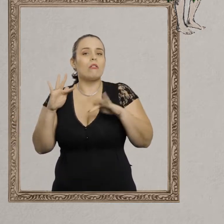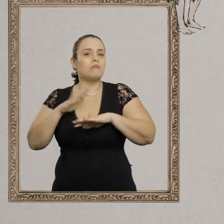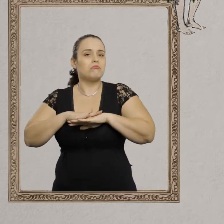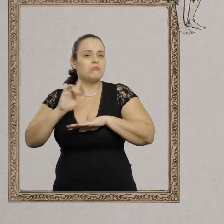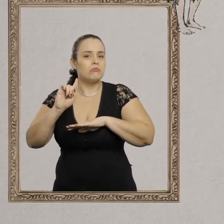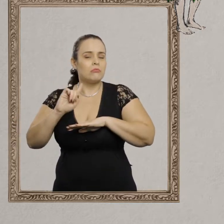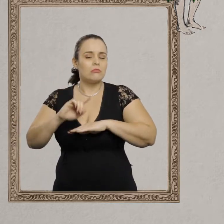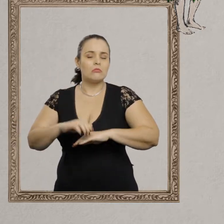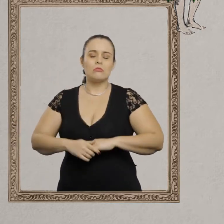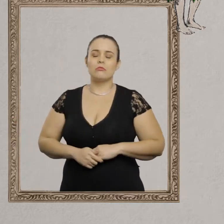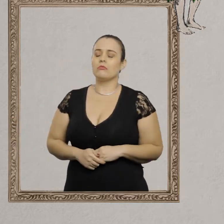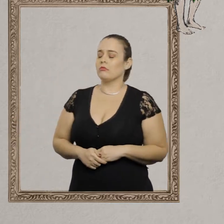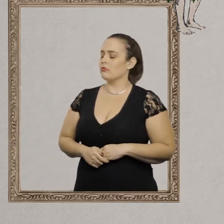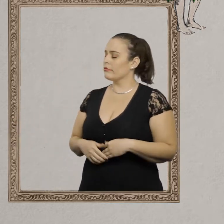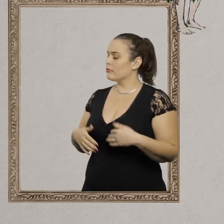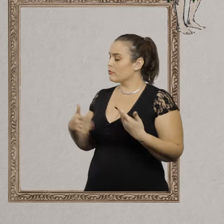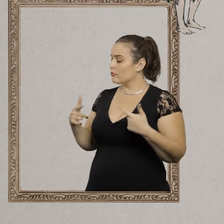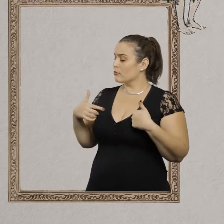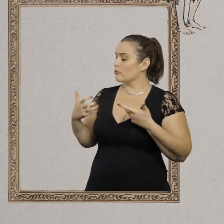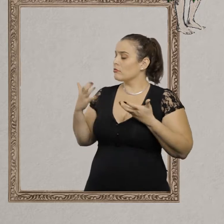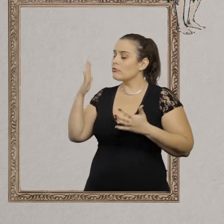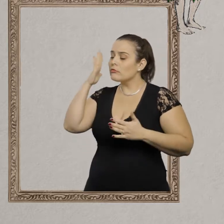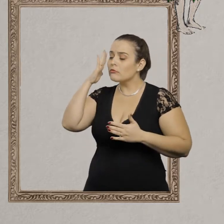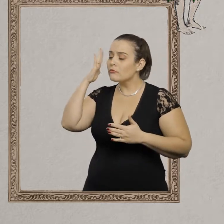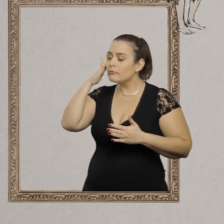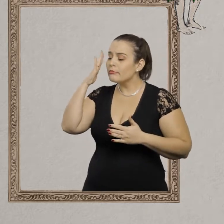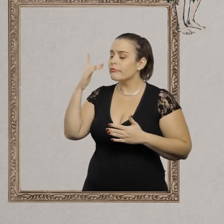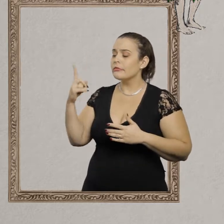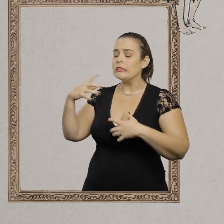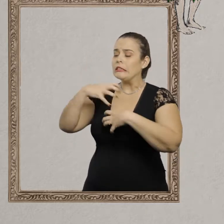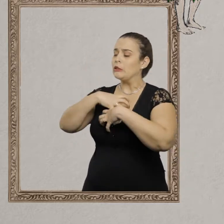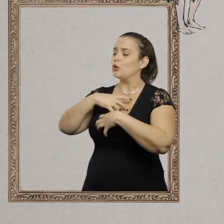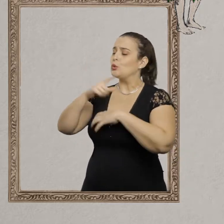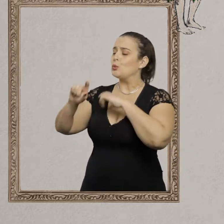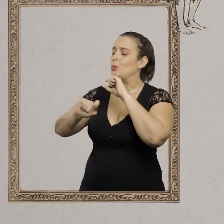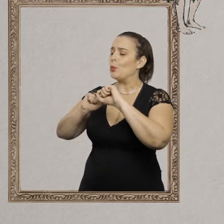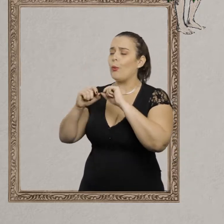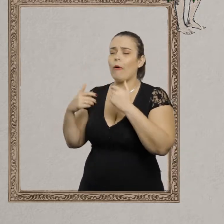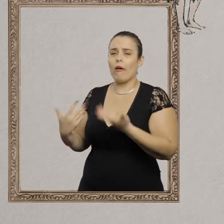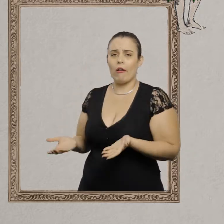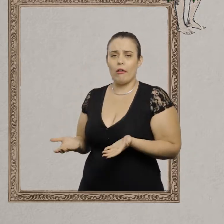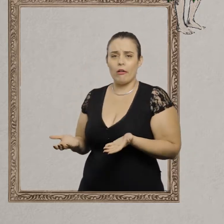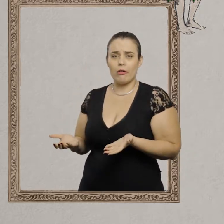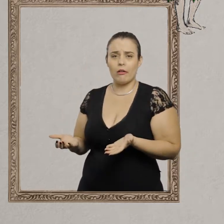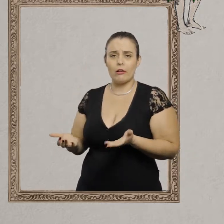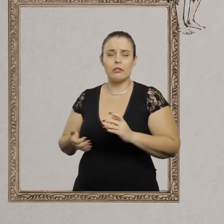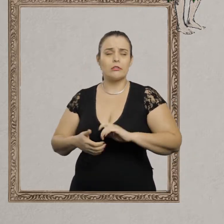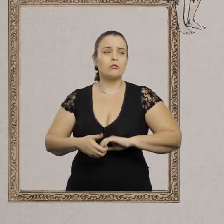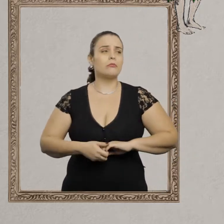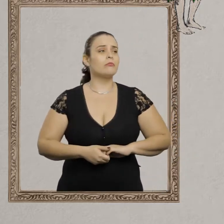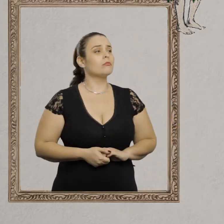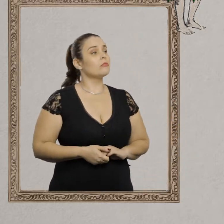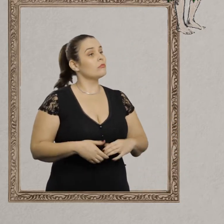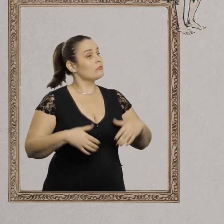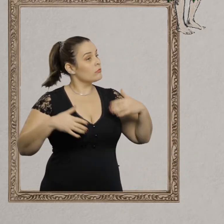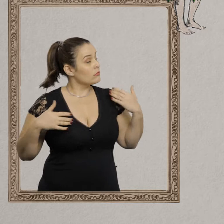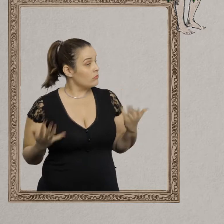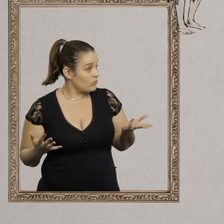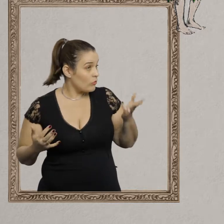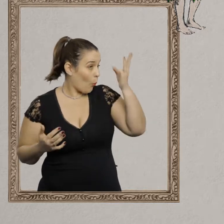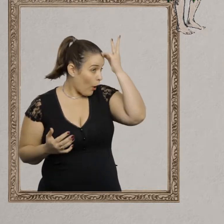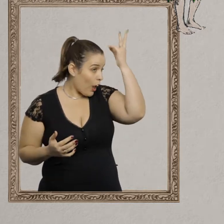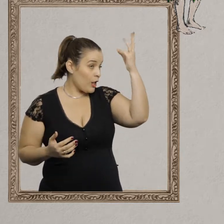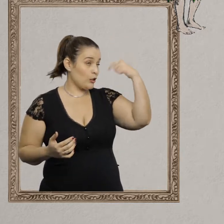sentindo." Wendy insistiu. Queria saber o que Peter estava sentindo. Ele disse: